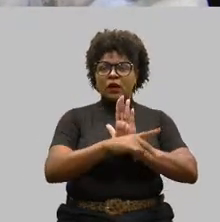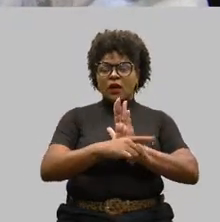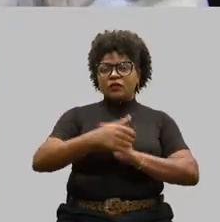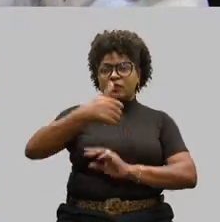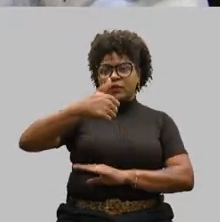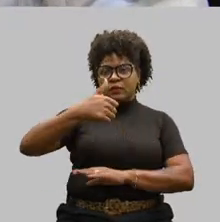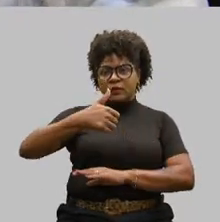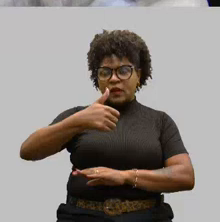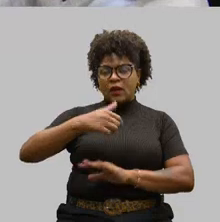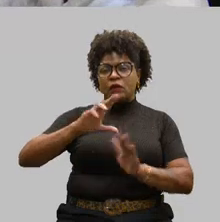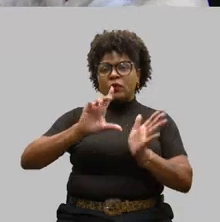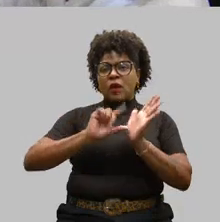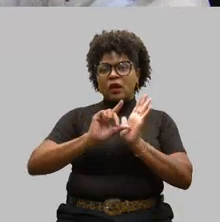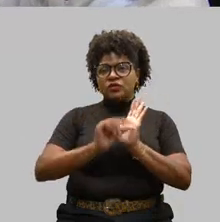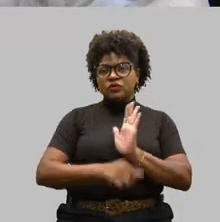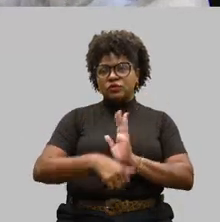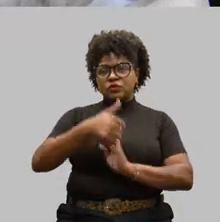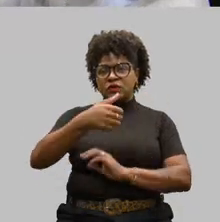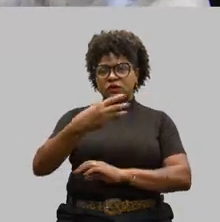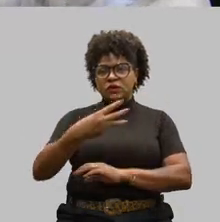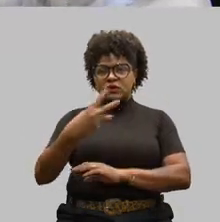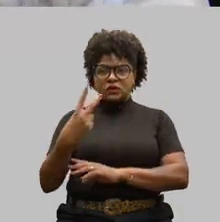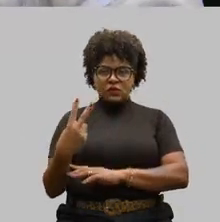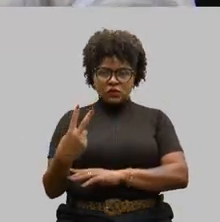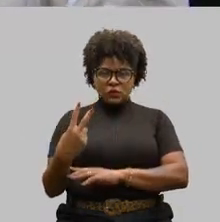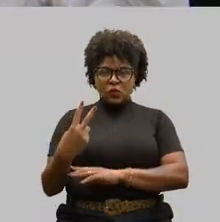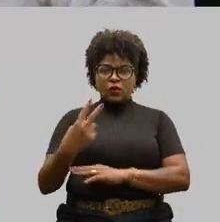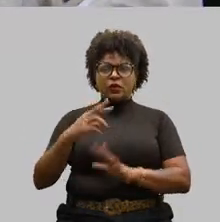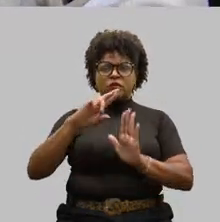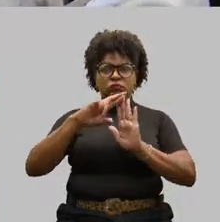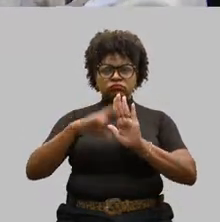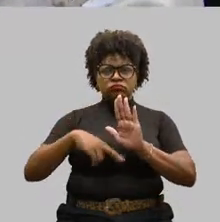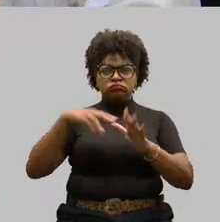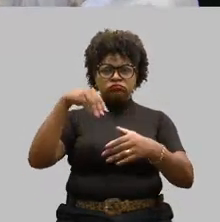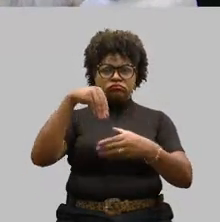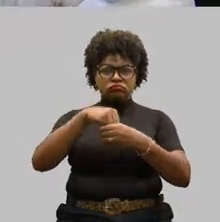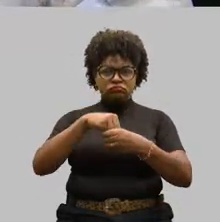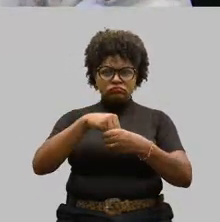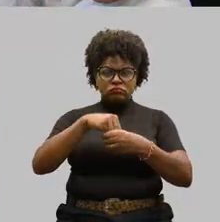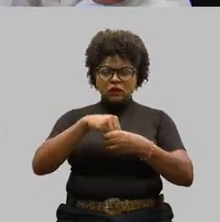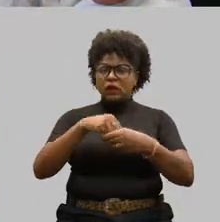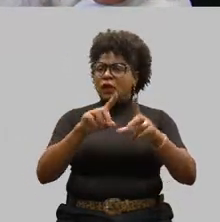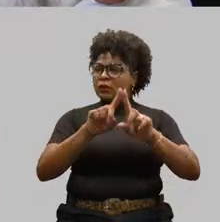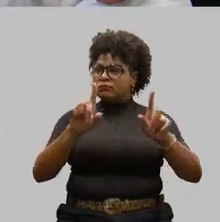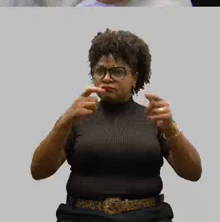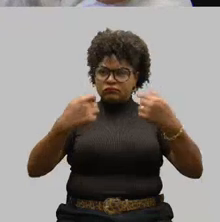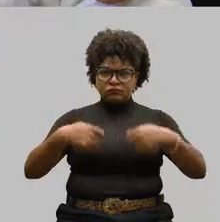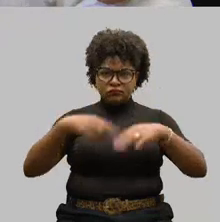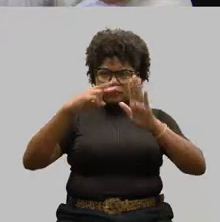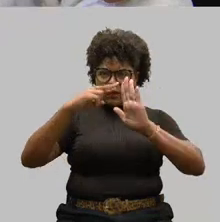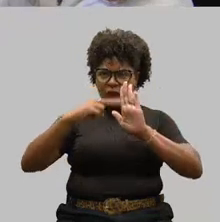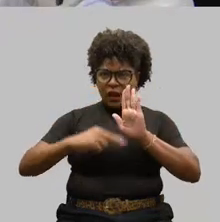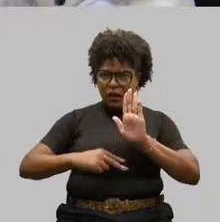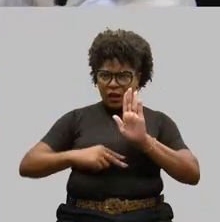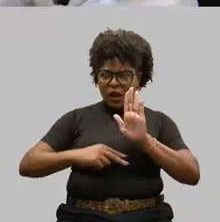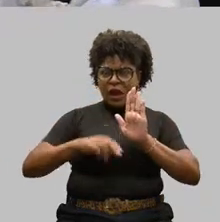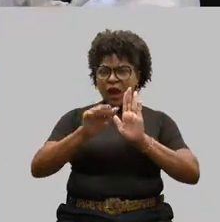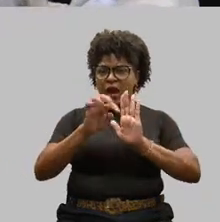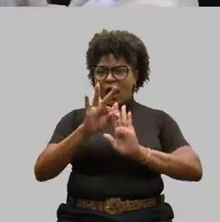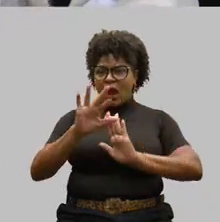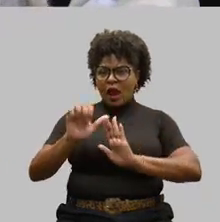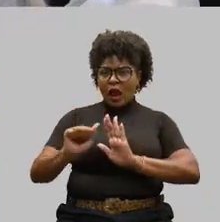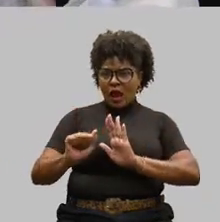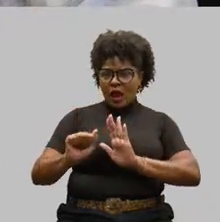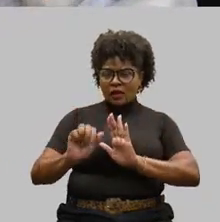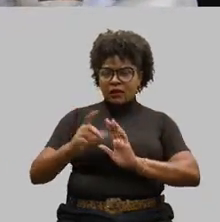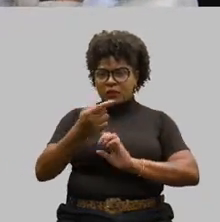132 do Regimento Interno dispensa a leitura da ata da reunião anterior considera